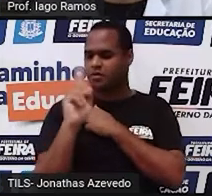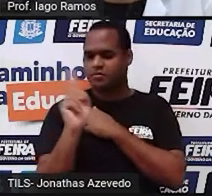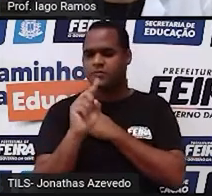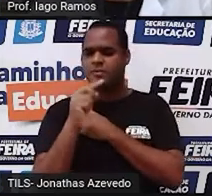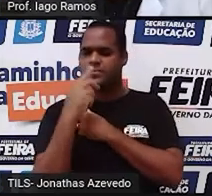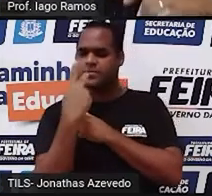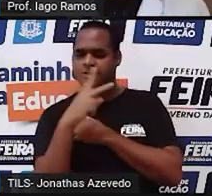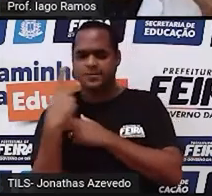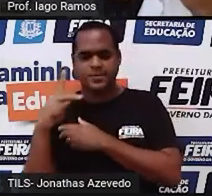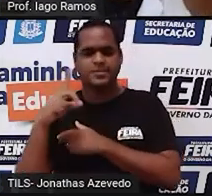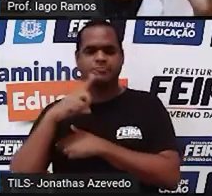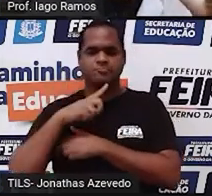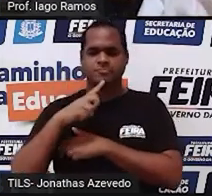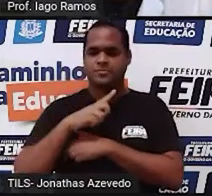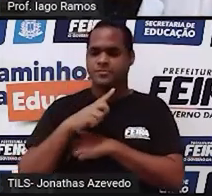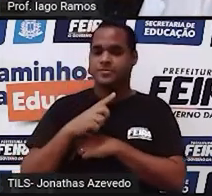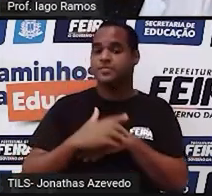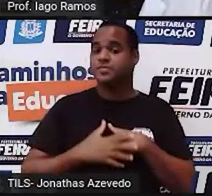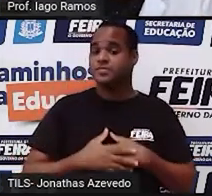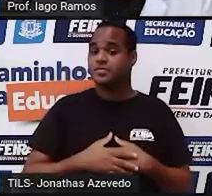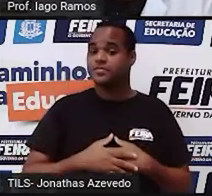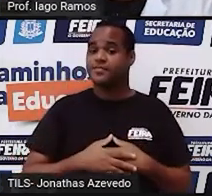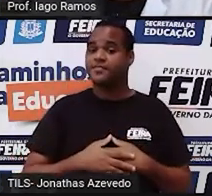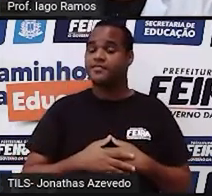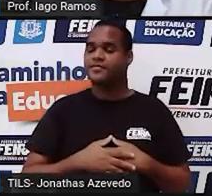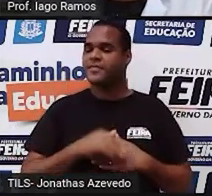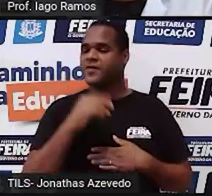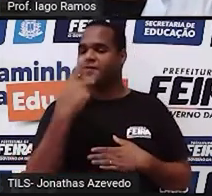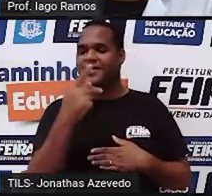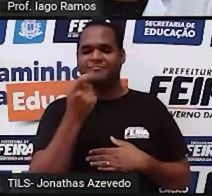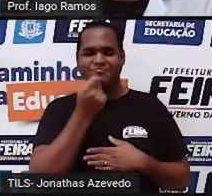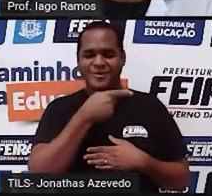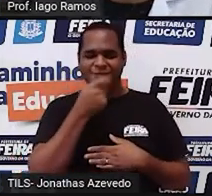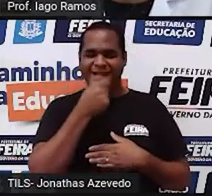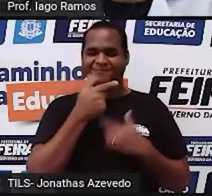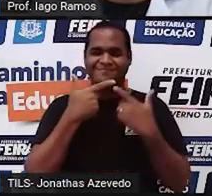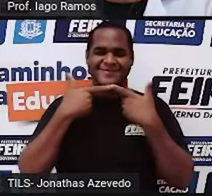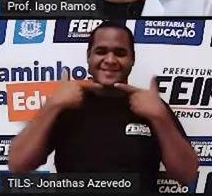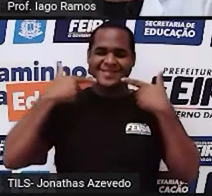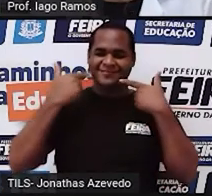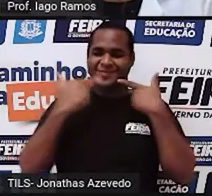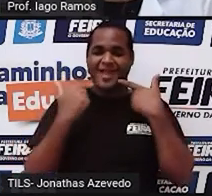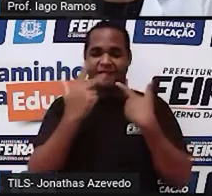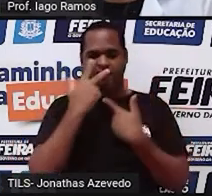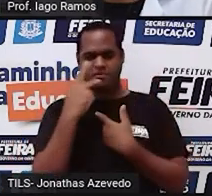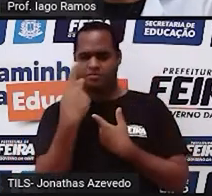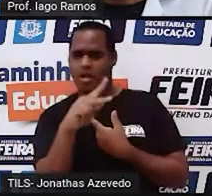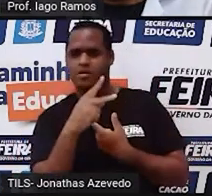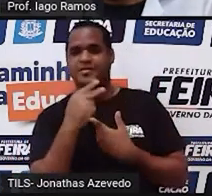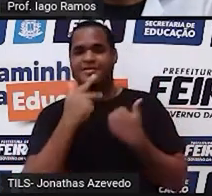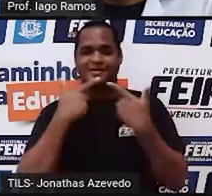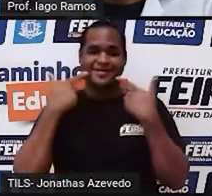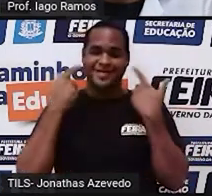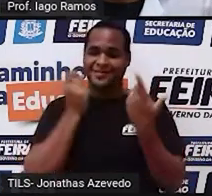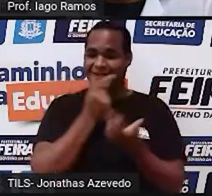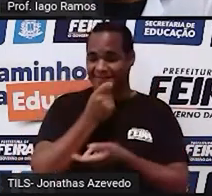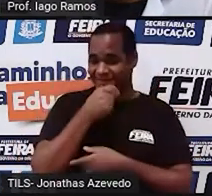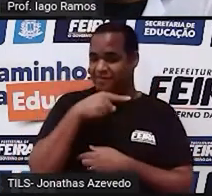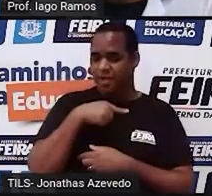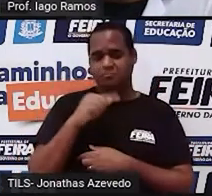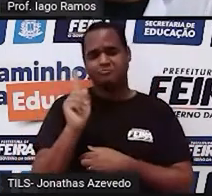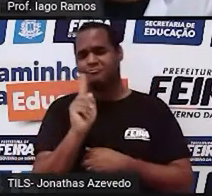você não né deu seu sorriso aí porque você pode achar engraçado ou não né